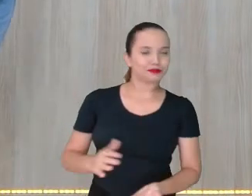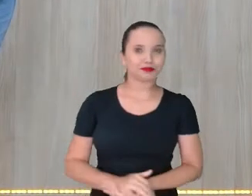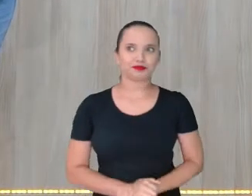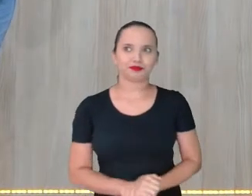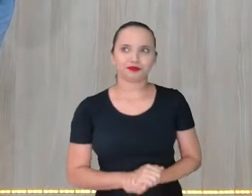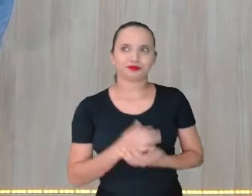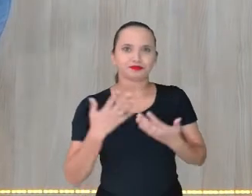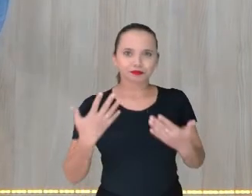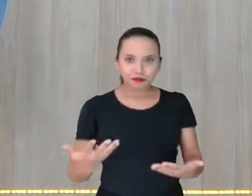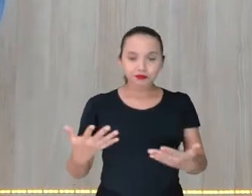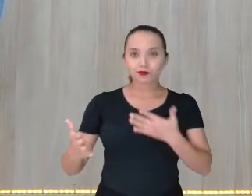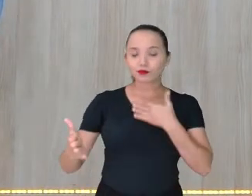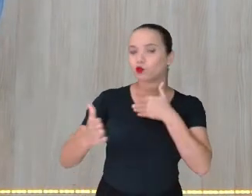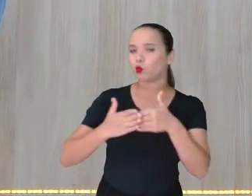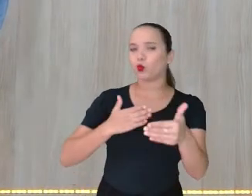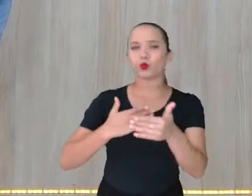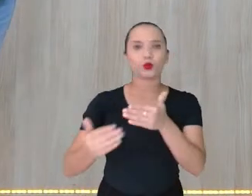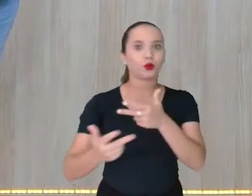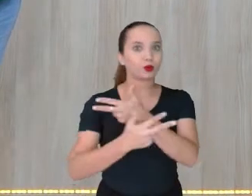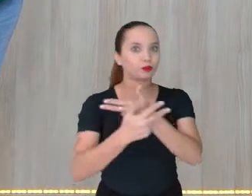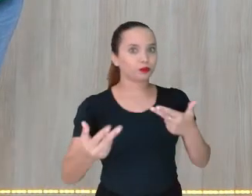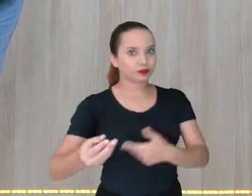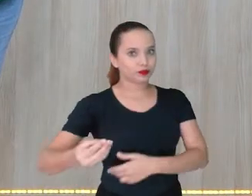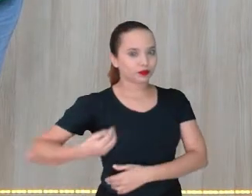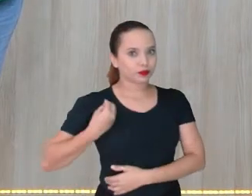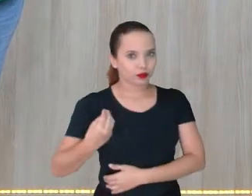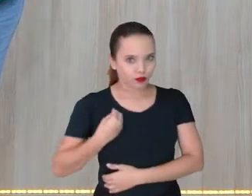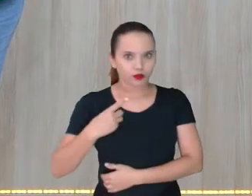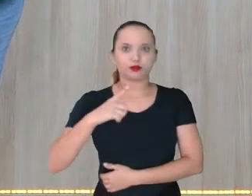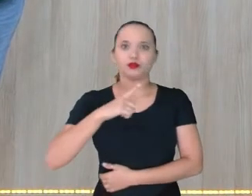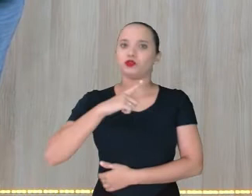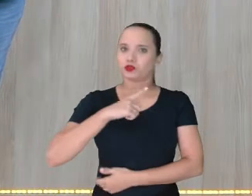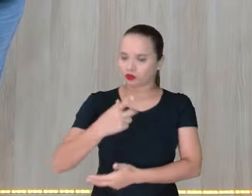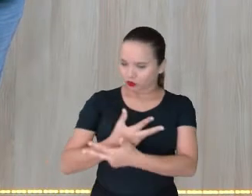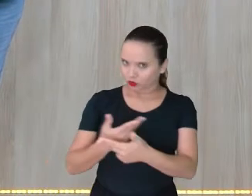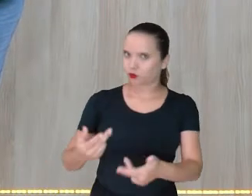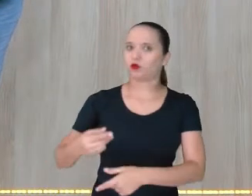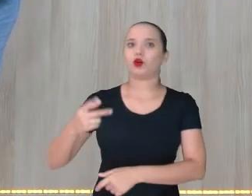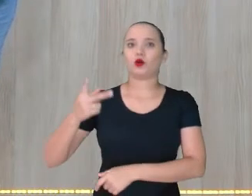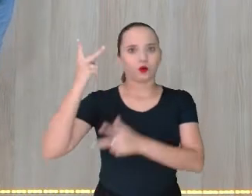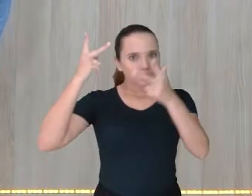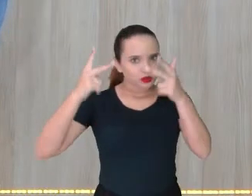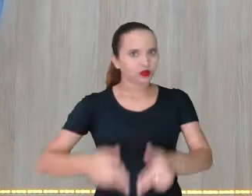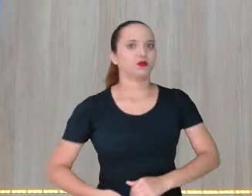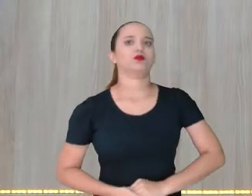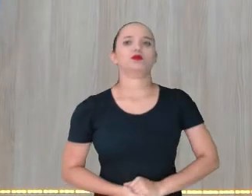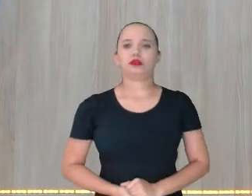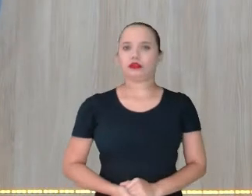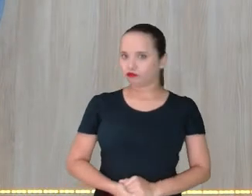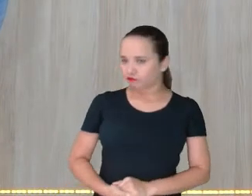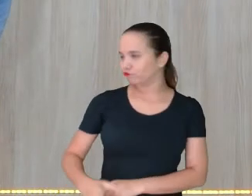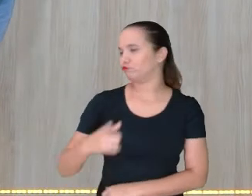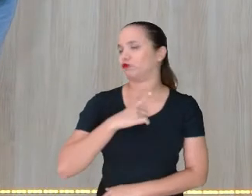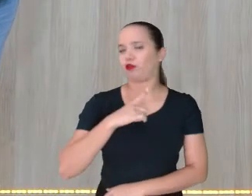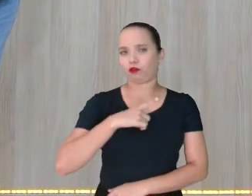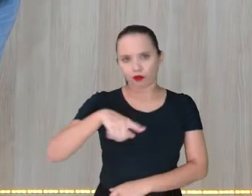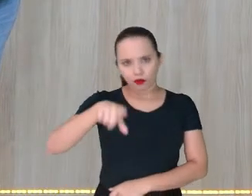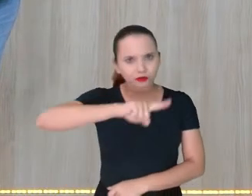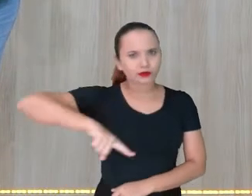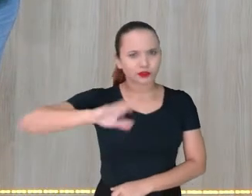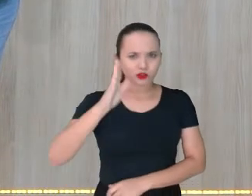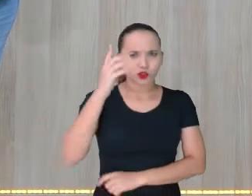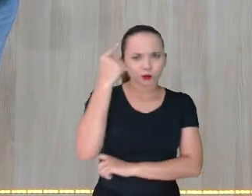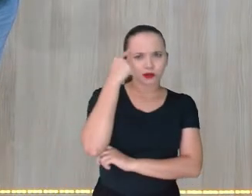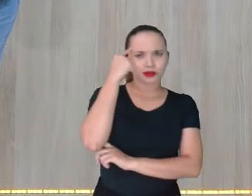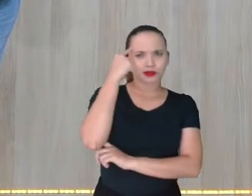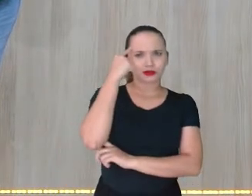Então, qualquer ser vivo, a gente tem coisa para achar ali em comum, viu? Pois é, já pararam para pensar nisso? Eles são